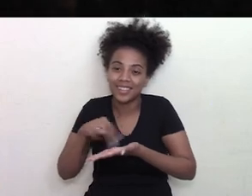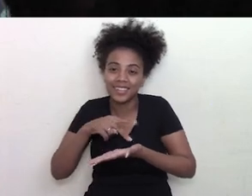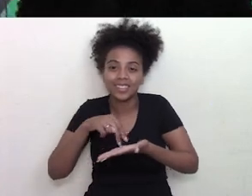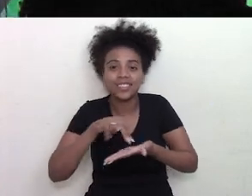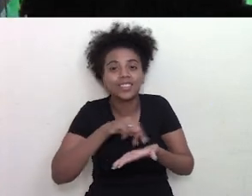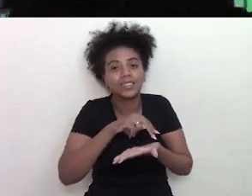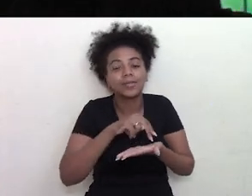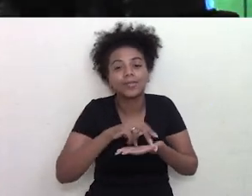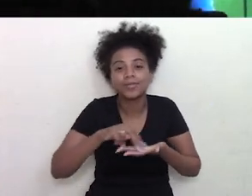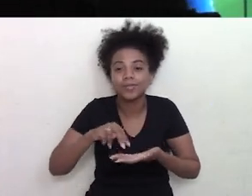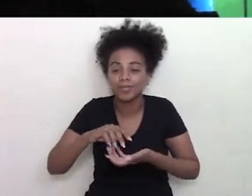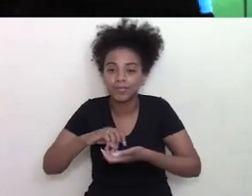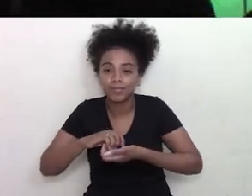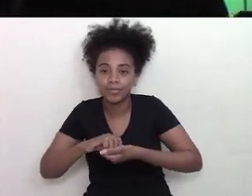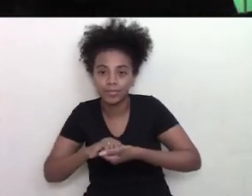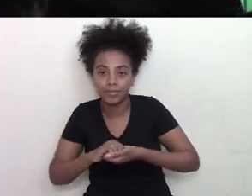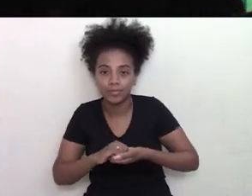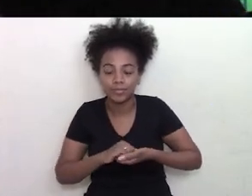agachadinho.